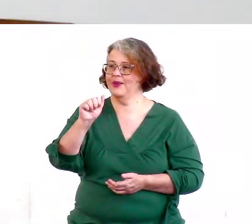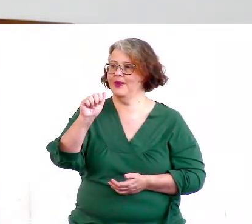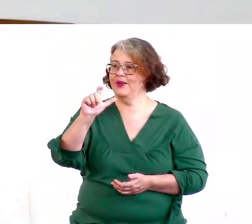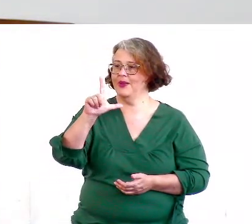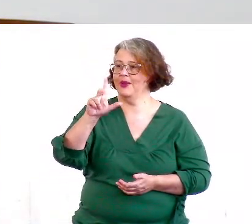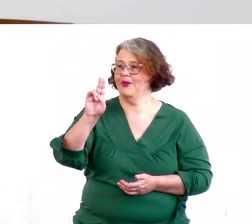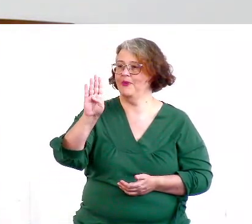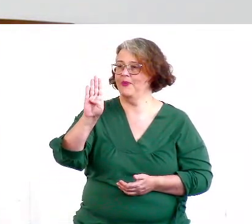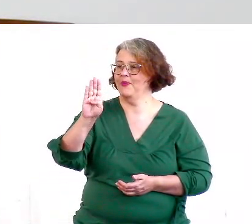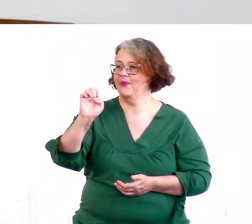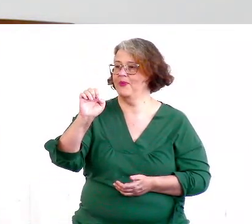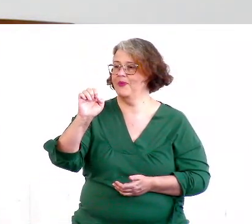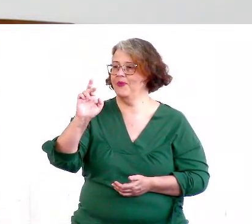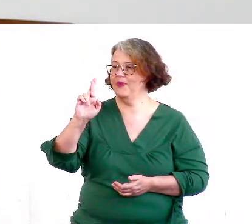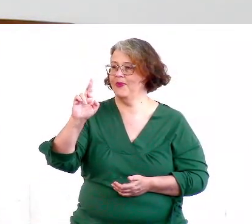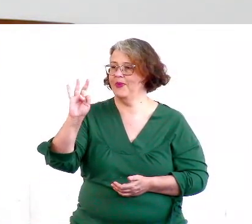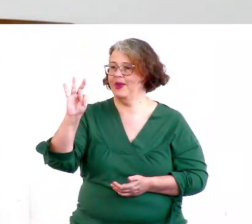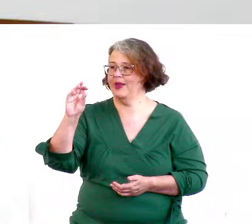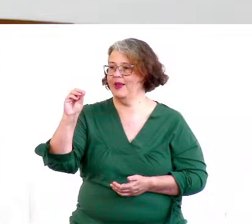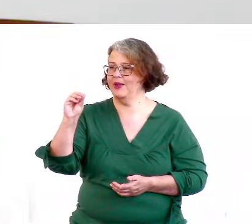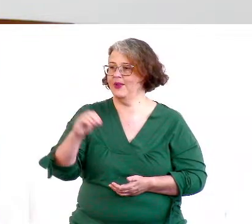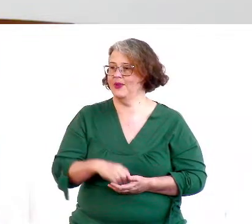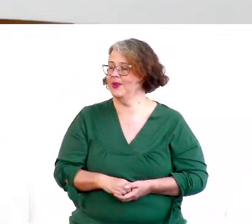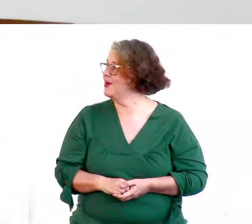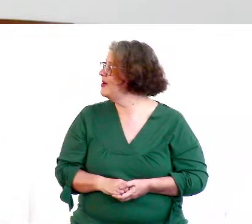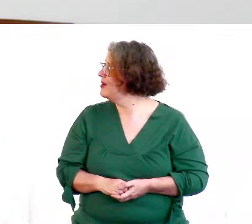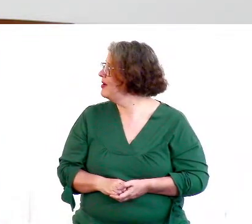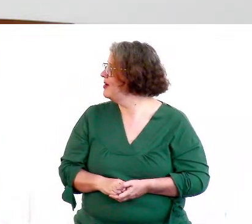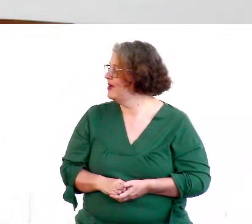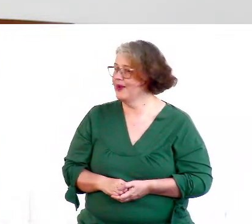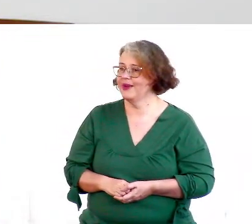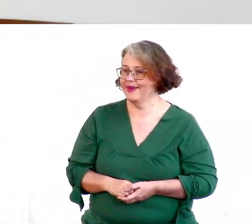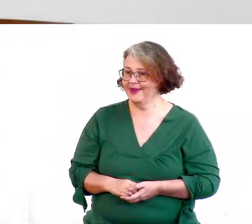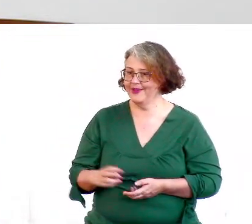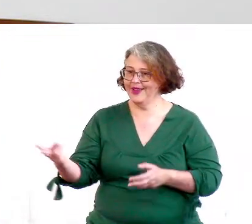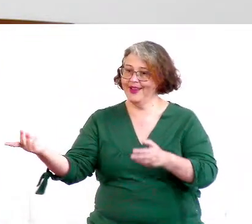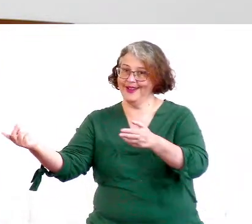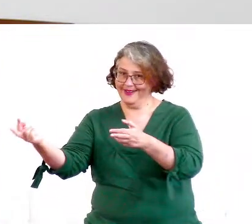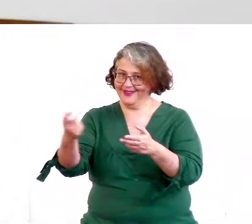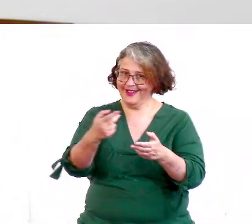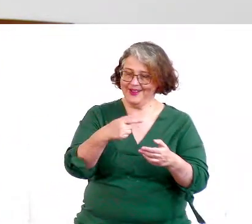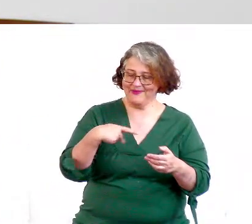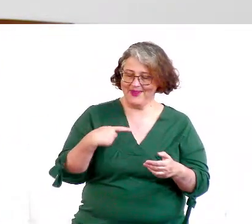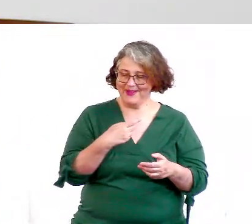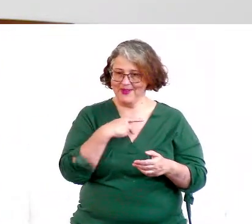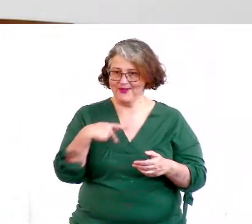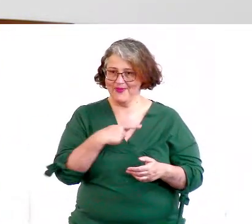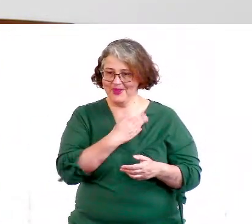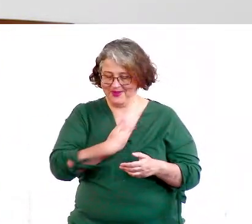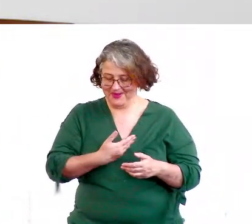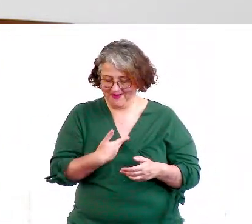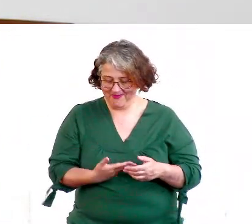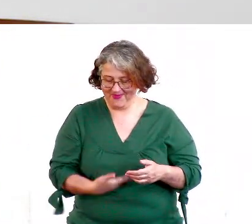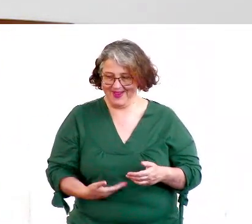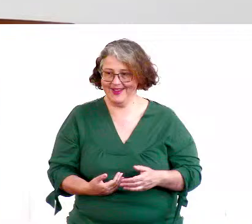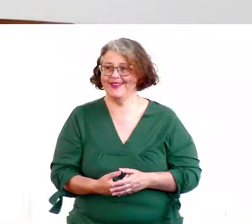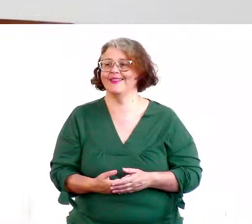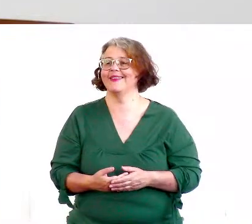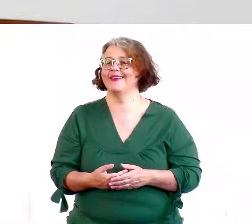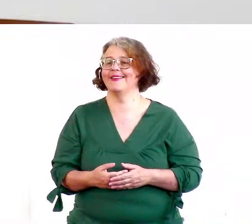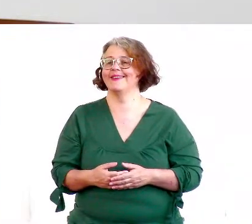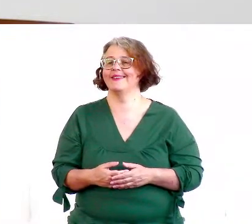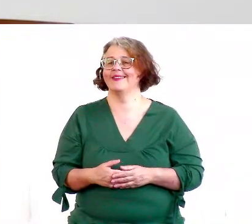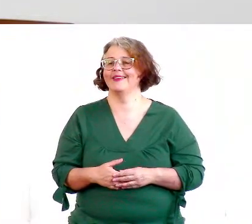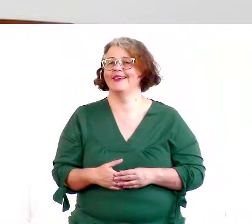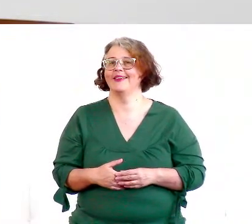primeira vez. Já sei, vieram matar a saudade do Alberto, né? Que bom, são bem-vindas, muito. Também